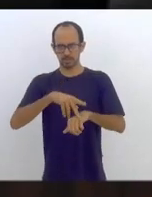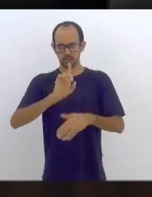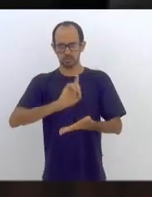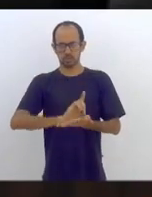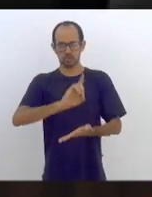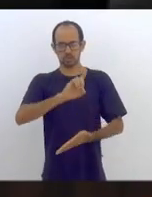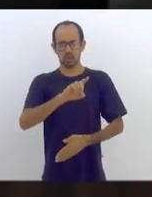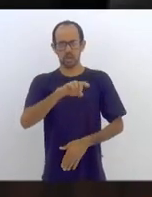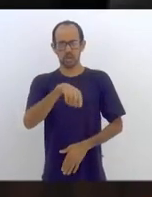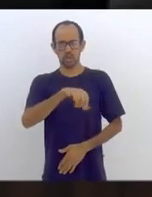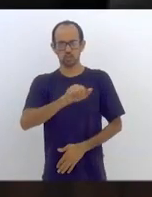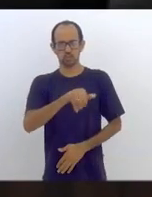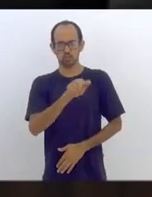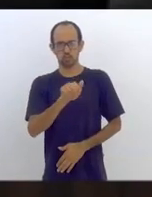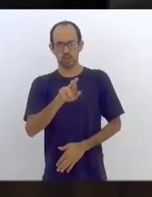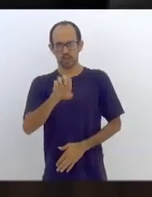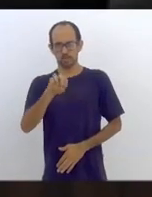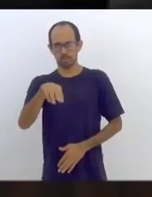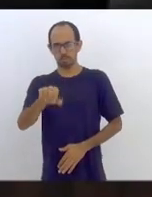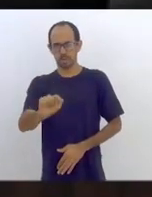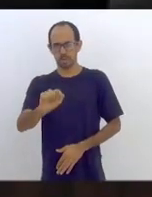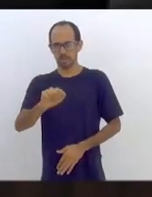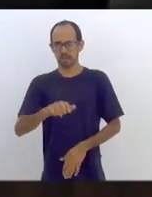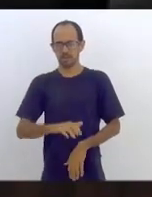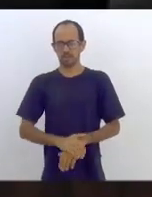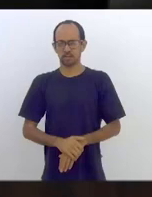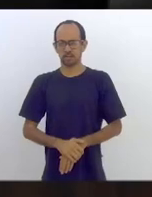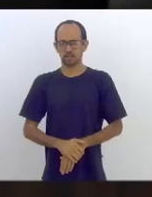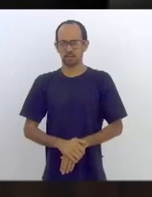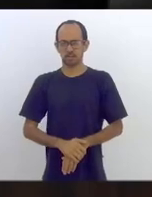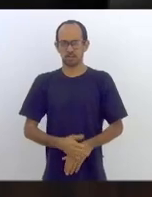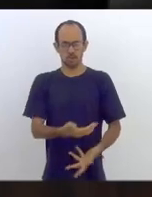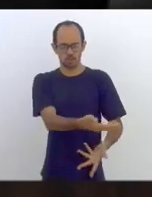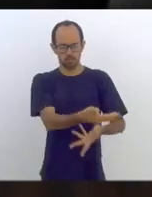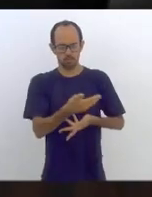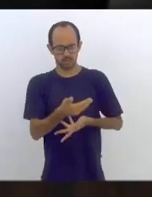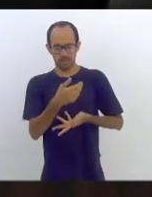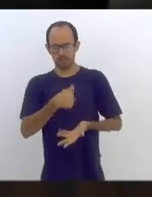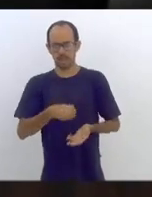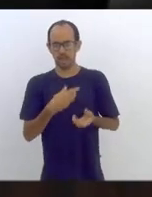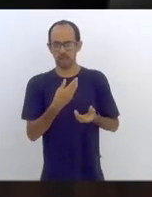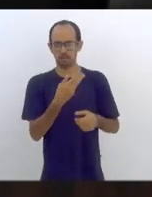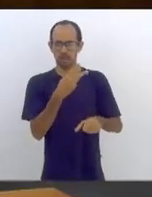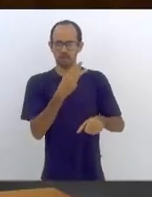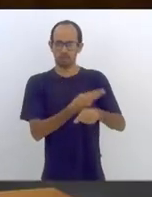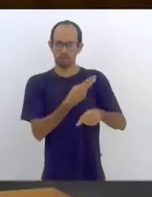Jurema Werneck. Quero convidar para receber o prêmio Marielle